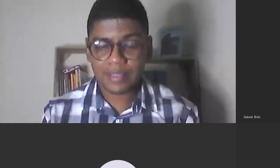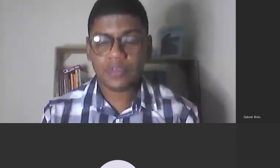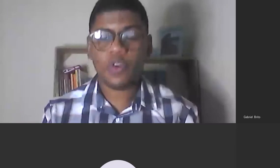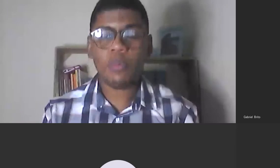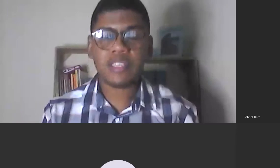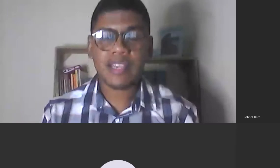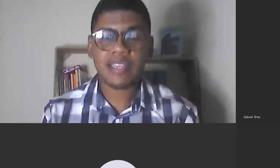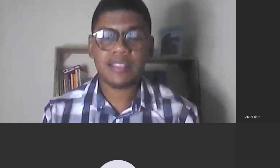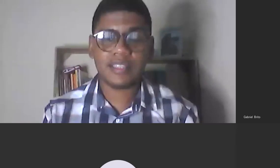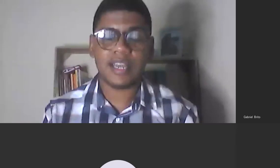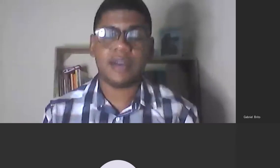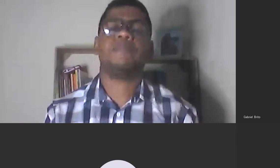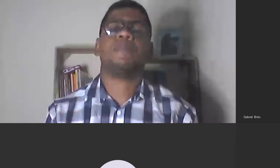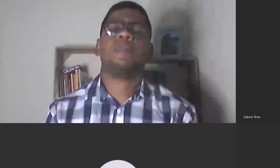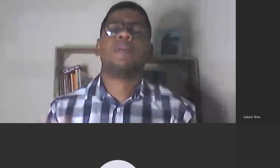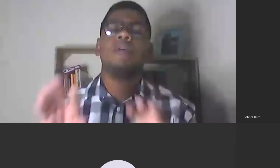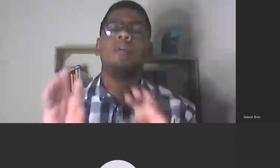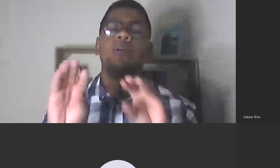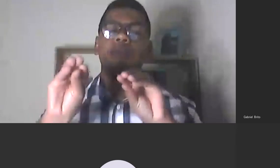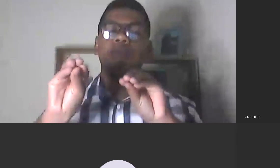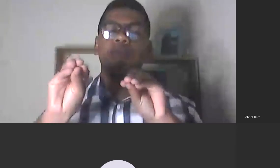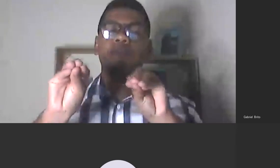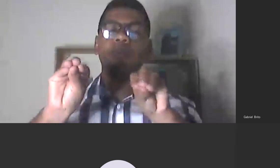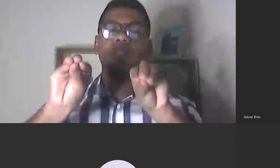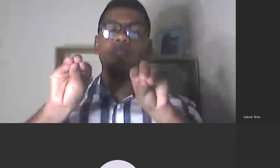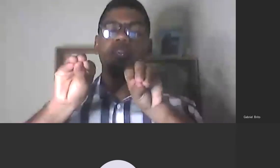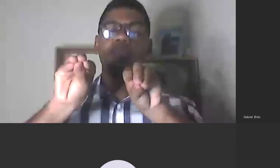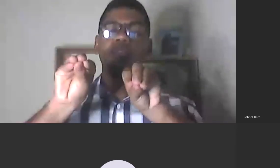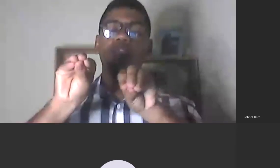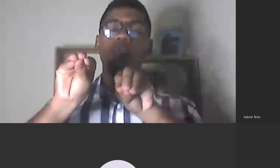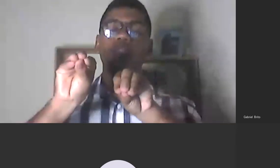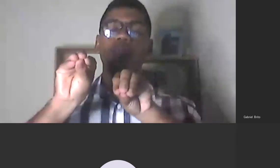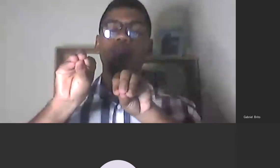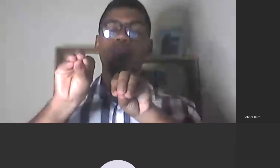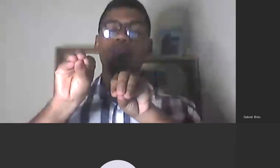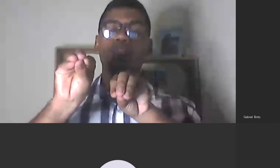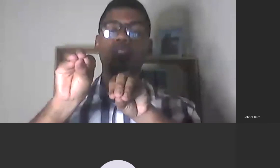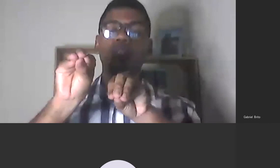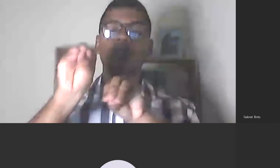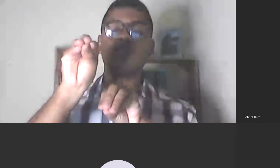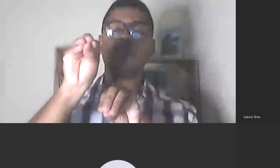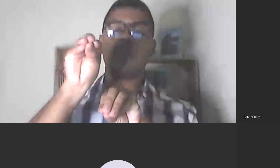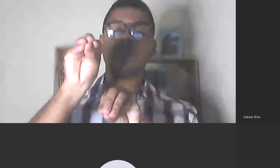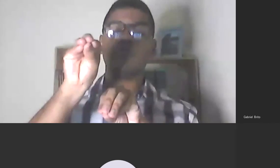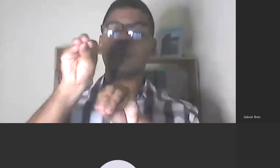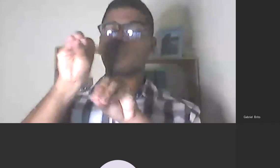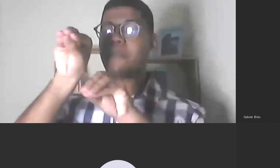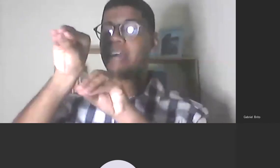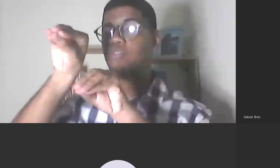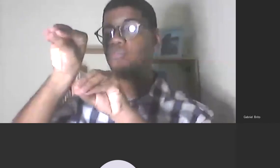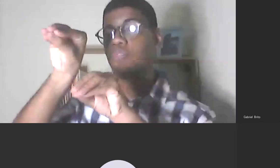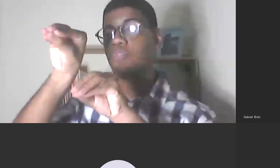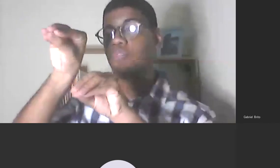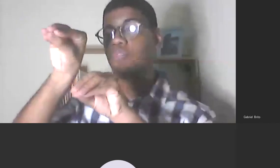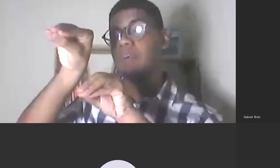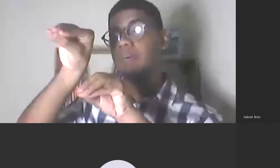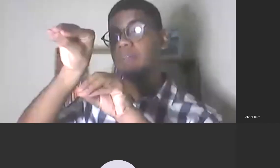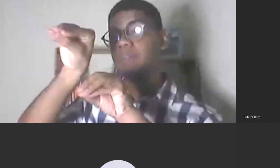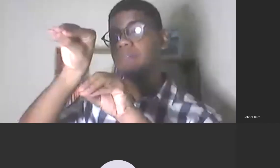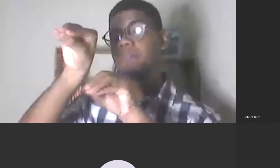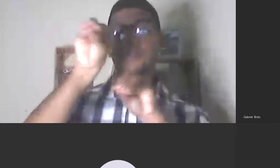Adiar. Como que seria esse sinal? Ponta dos dedos, as 2 mãos juntinhas, vai ficar mais ou menos um abaixo